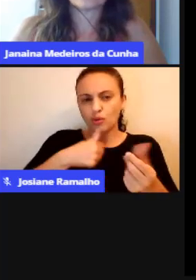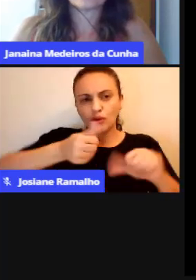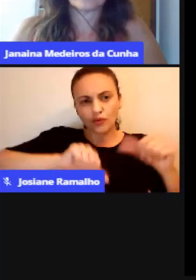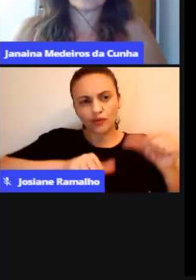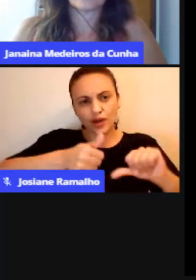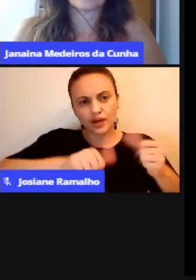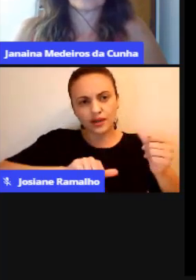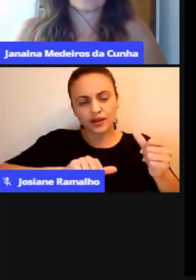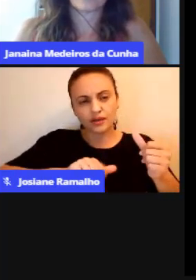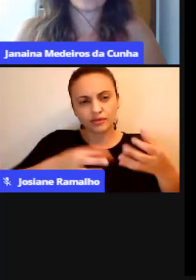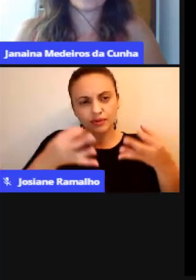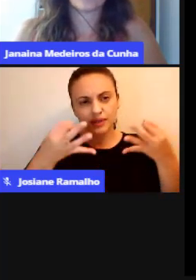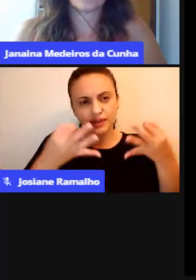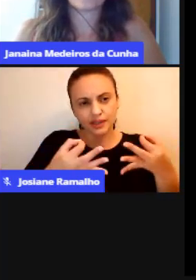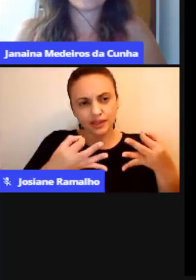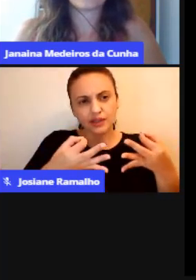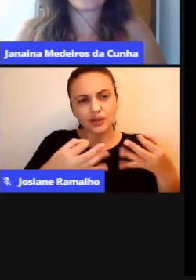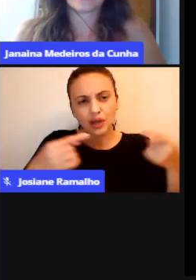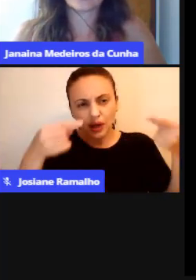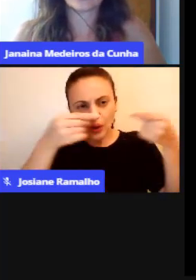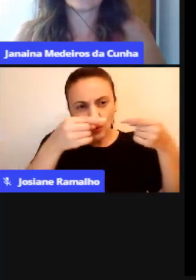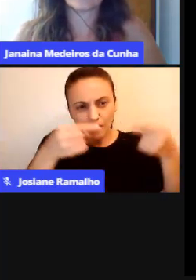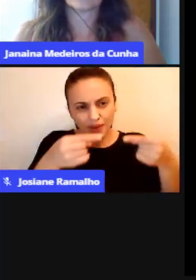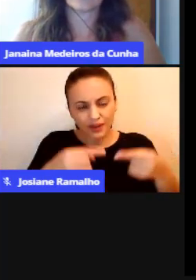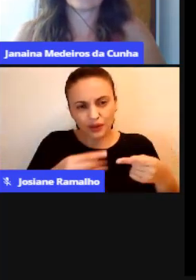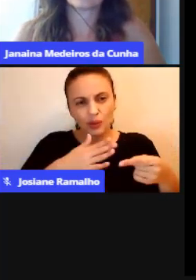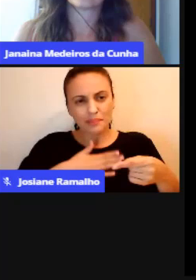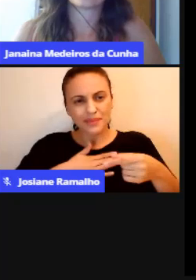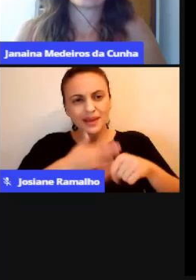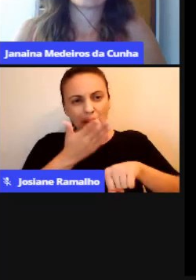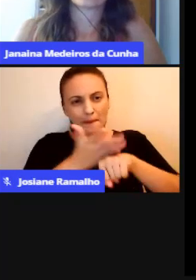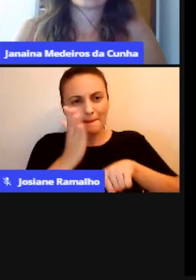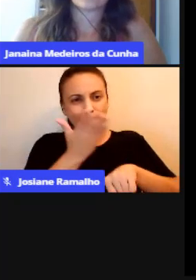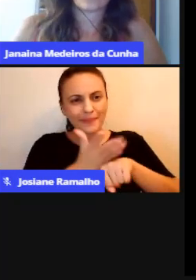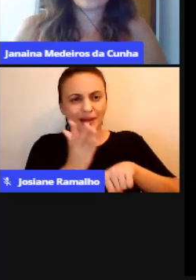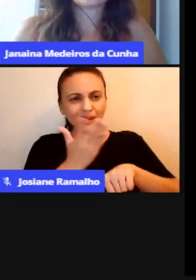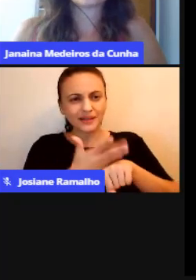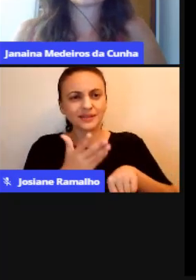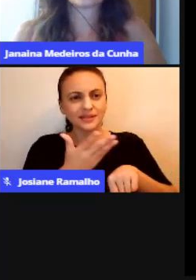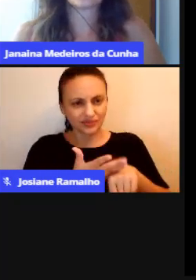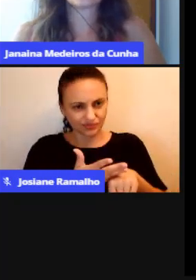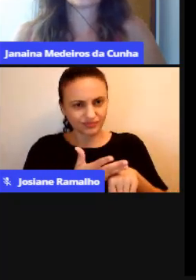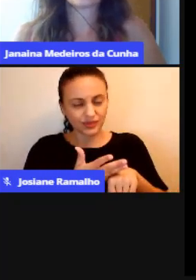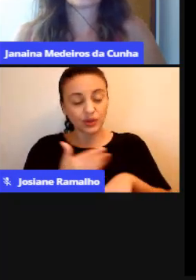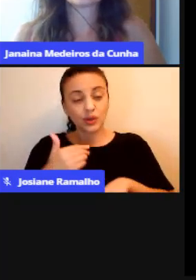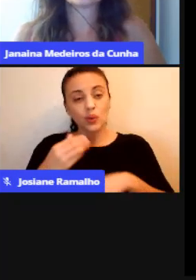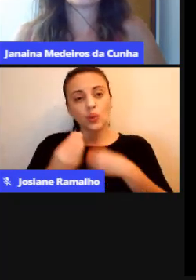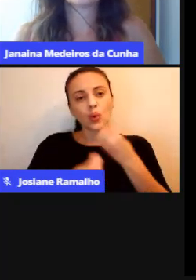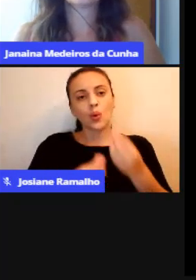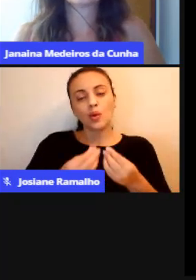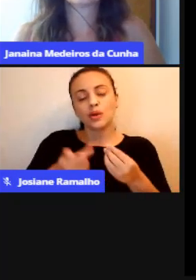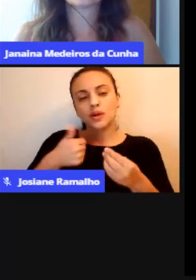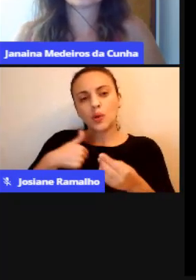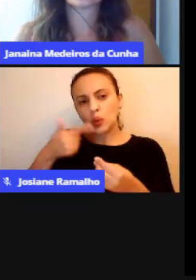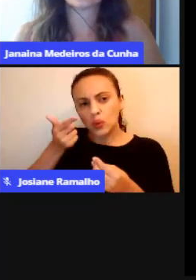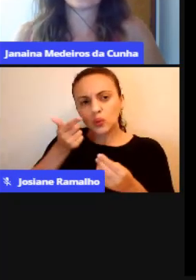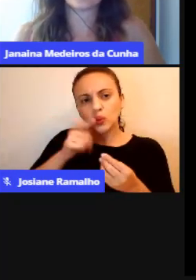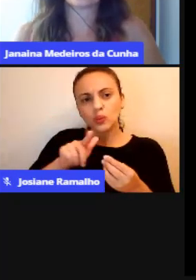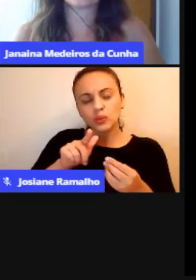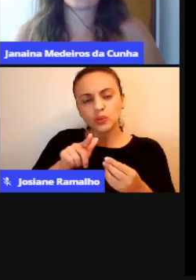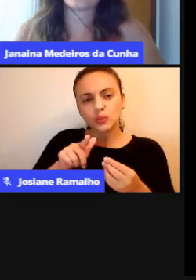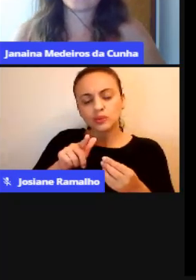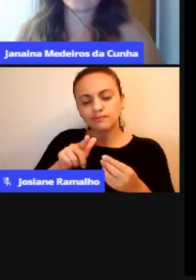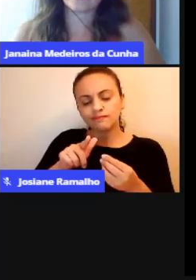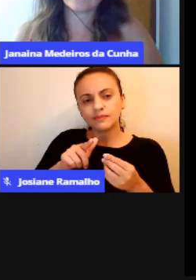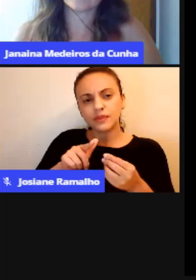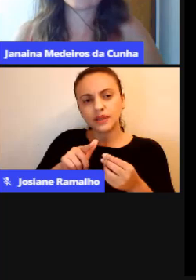realmente à minha prática, né? Como que eu estou conseguindo fazer com que meu